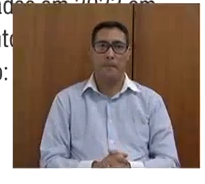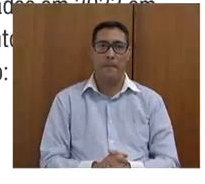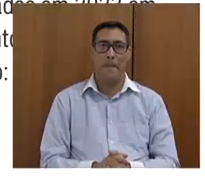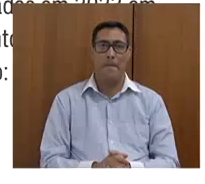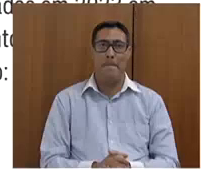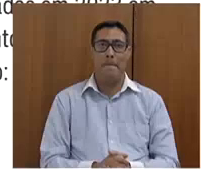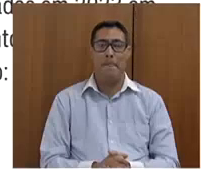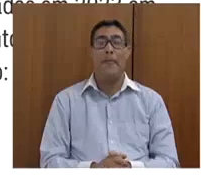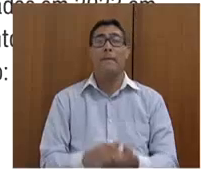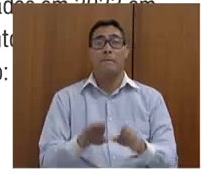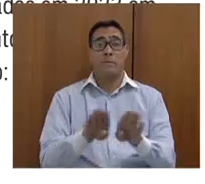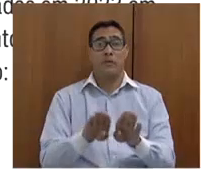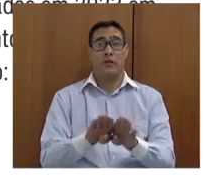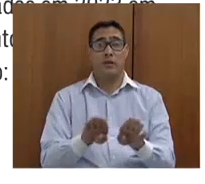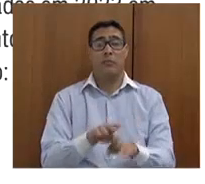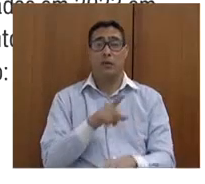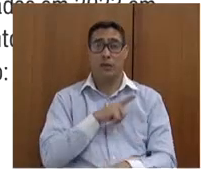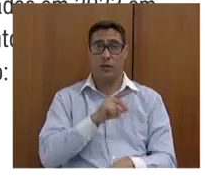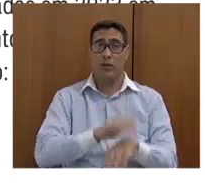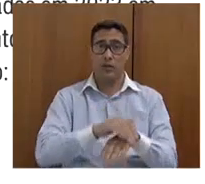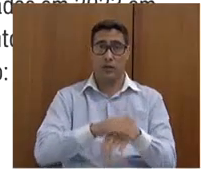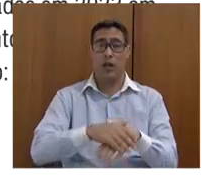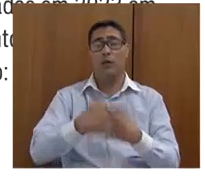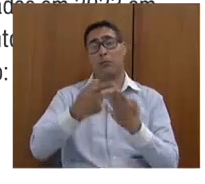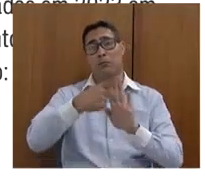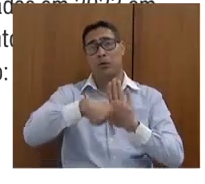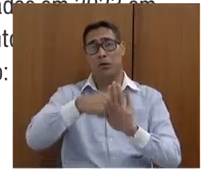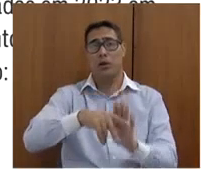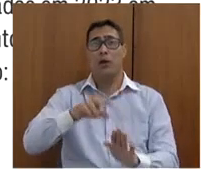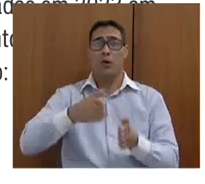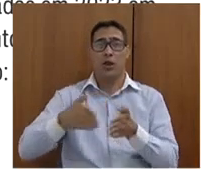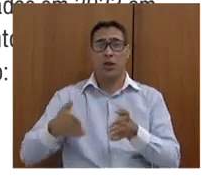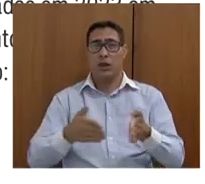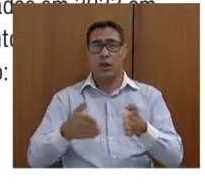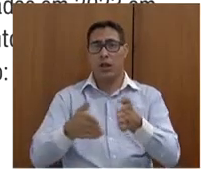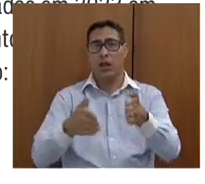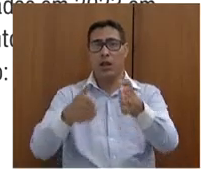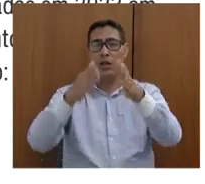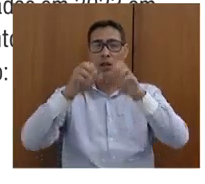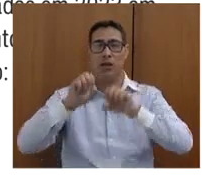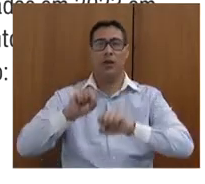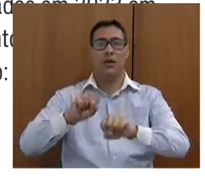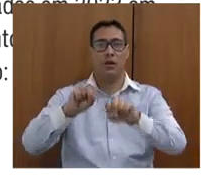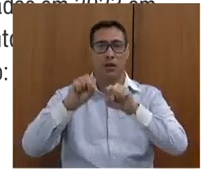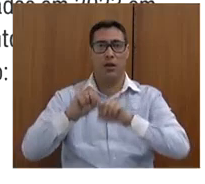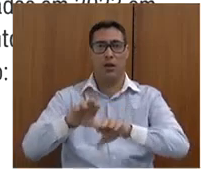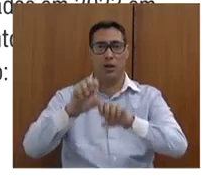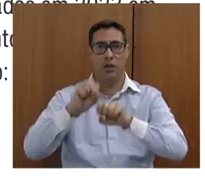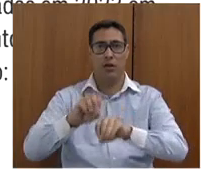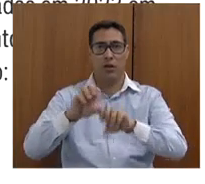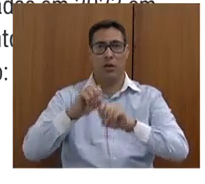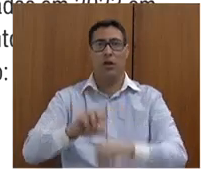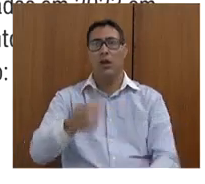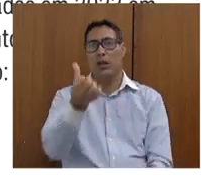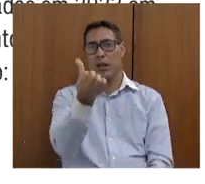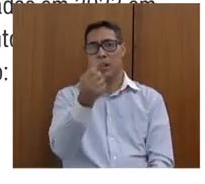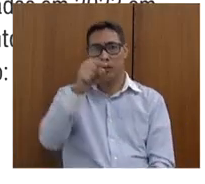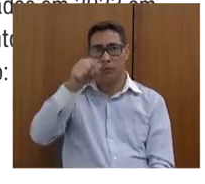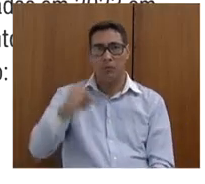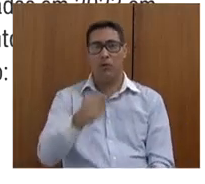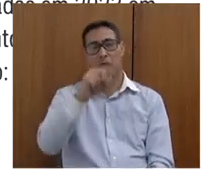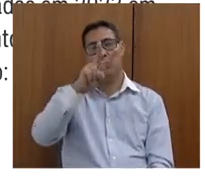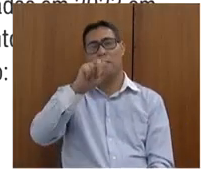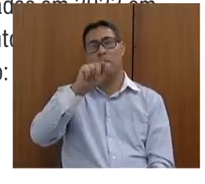disso lançamos o programa trilhas de futuro educadores com mais seis mil vagas ofertadas